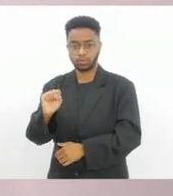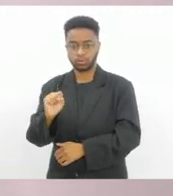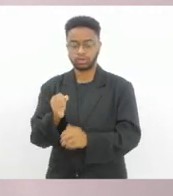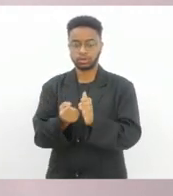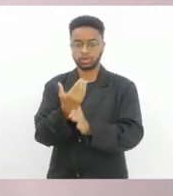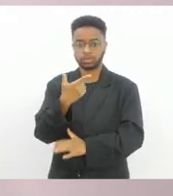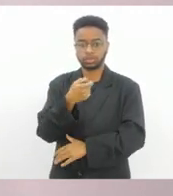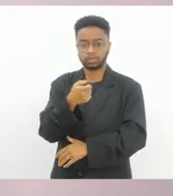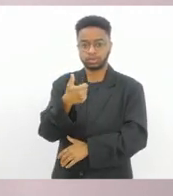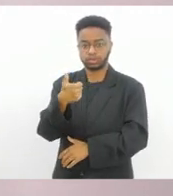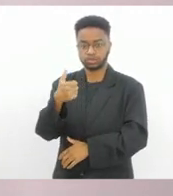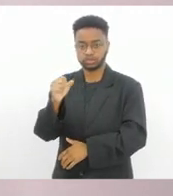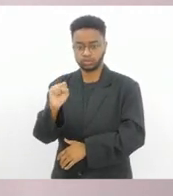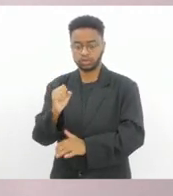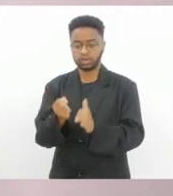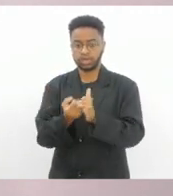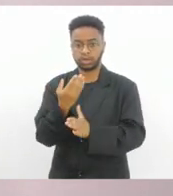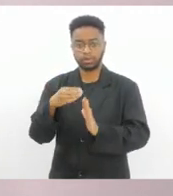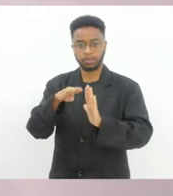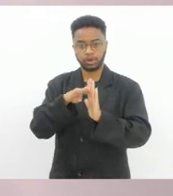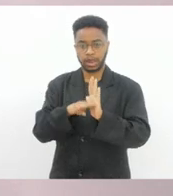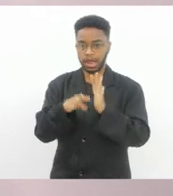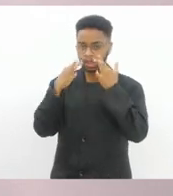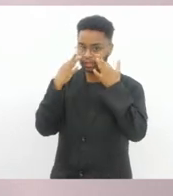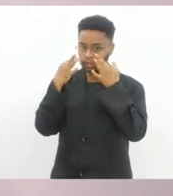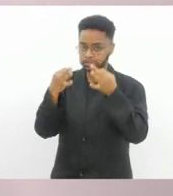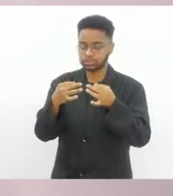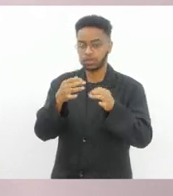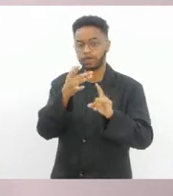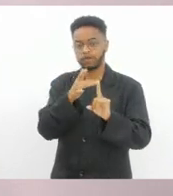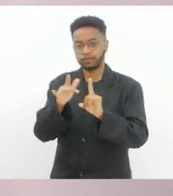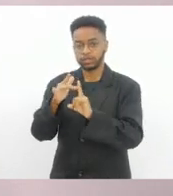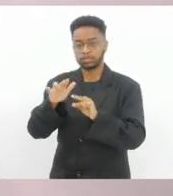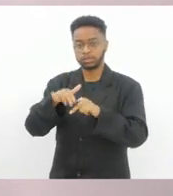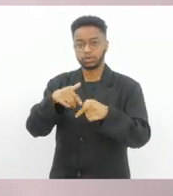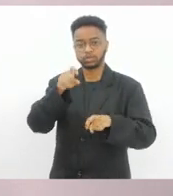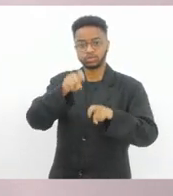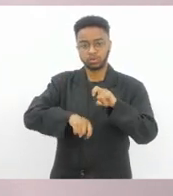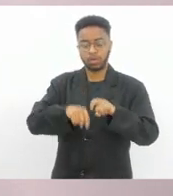2018, que cria o Programa de Atenção às Vítimas de Estupro no Estado do Rio de Janeiro,